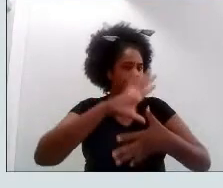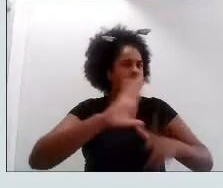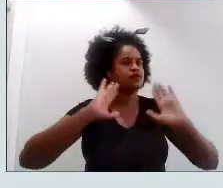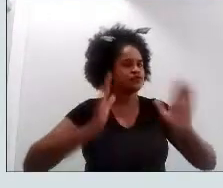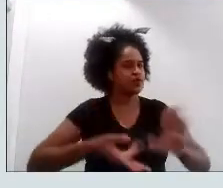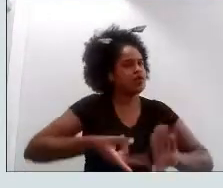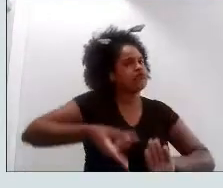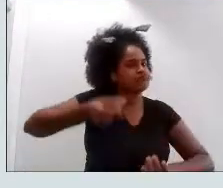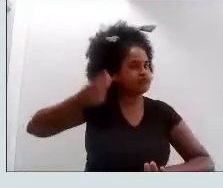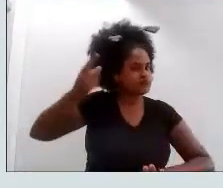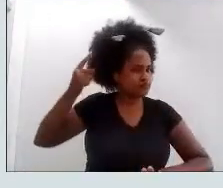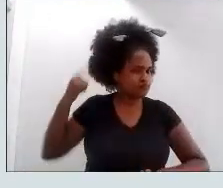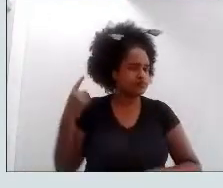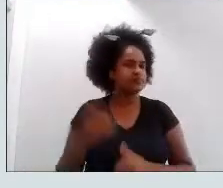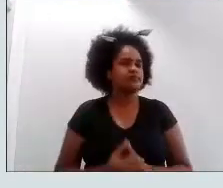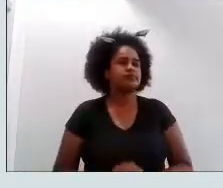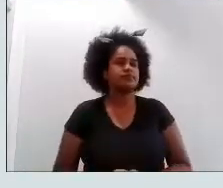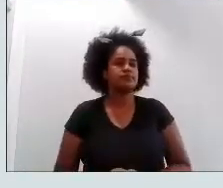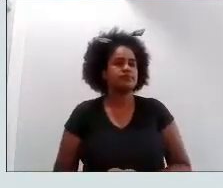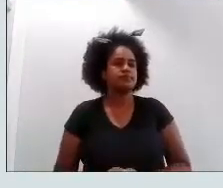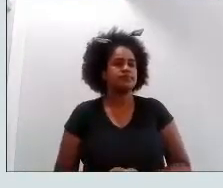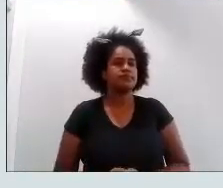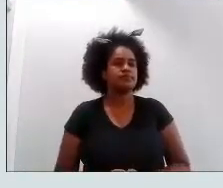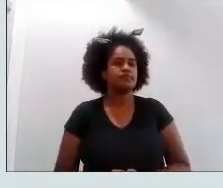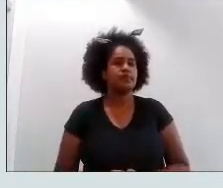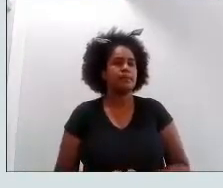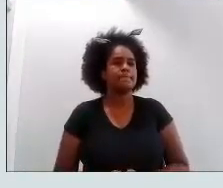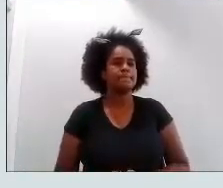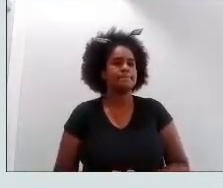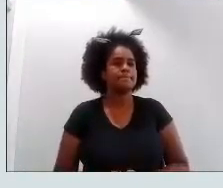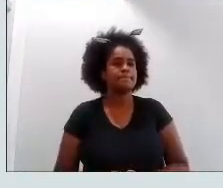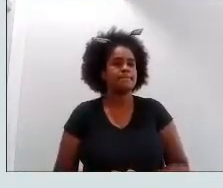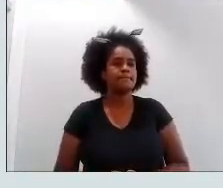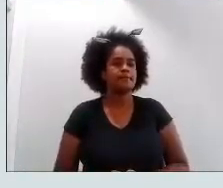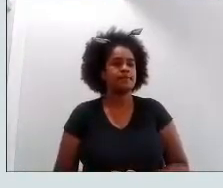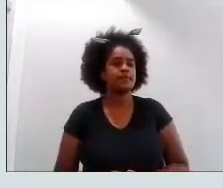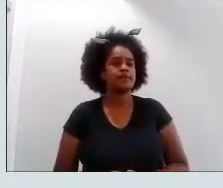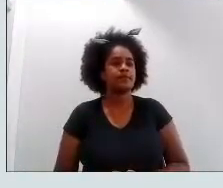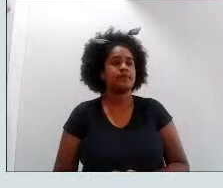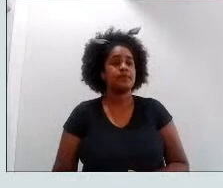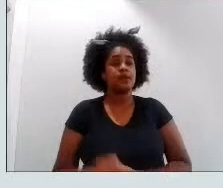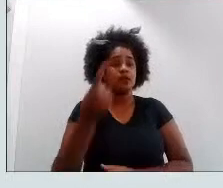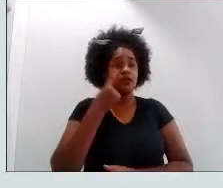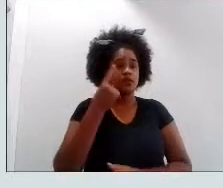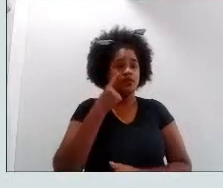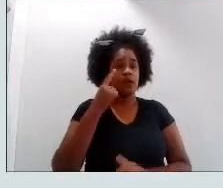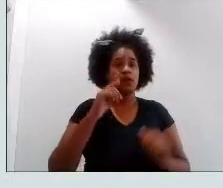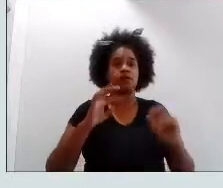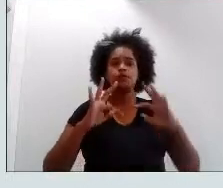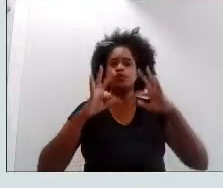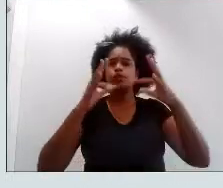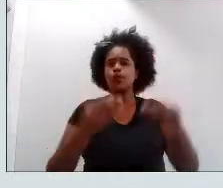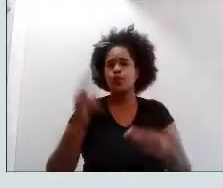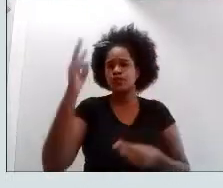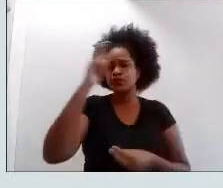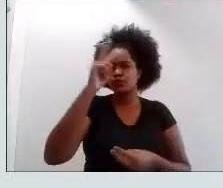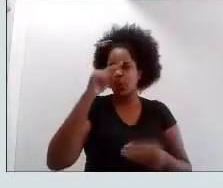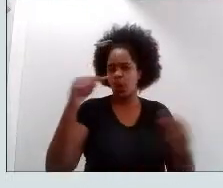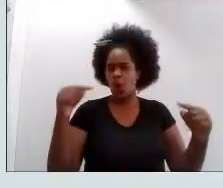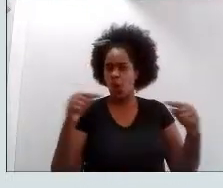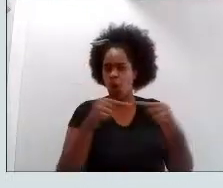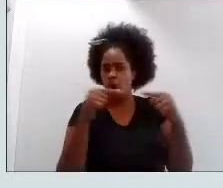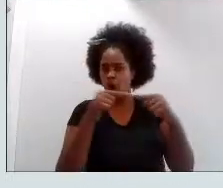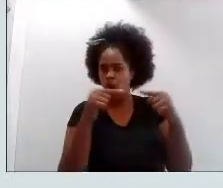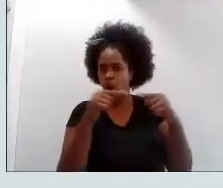iniciais mostravam. Não são todos os historiadores que defendem essa tese de